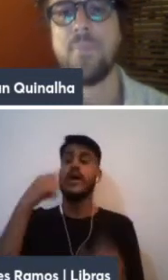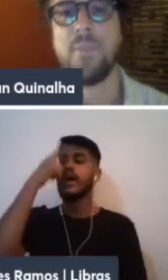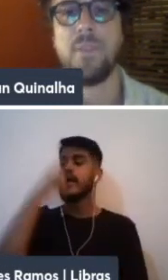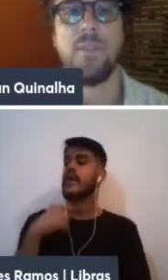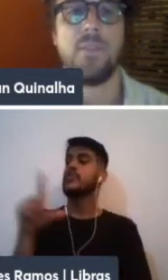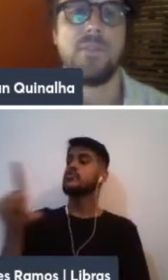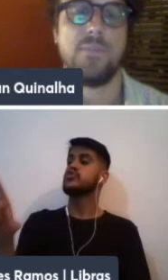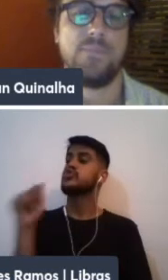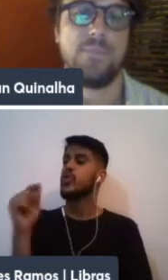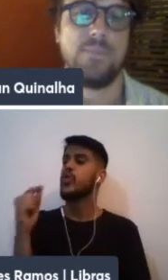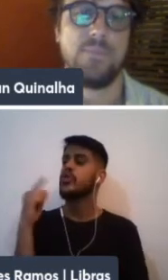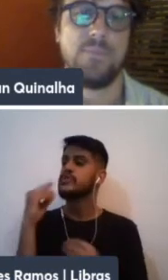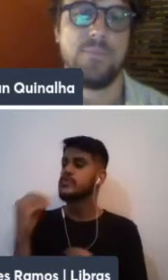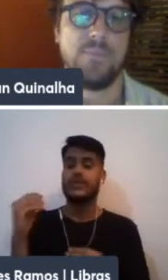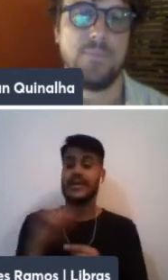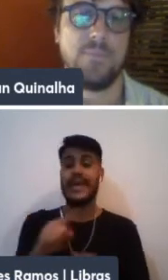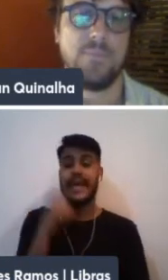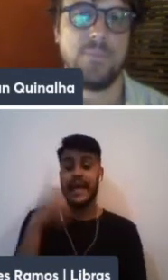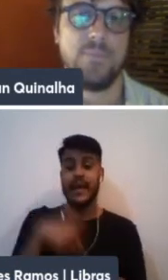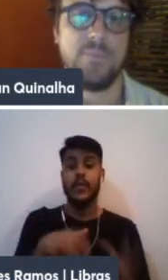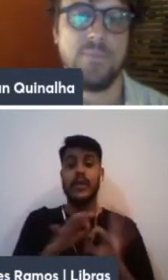de liberdade. E